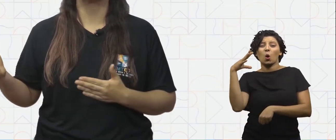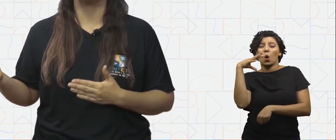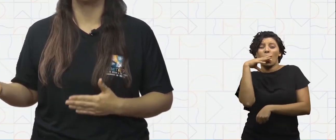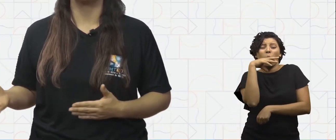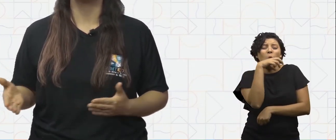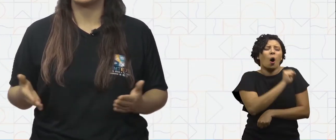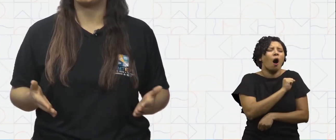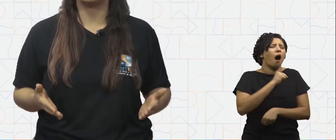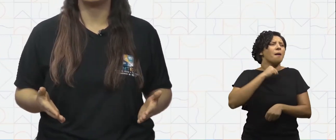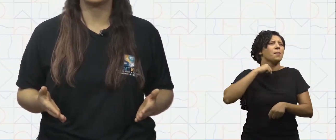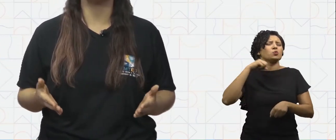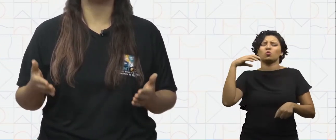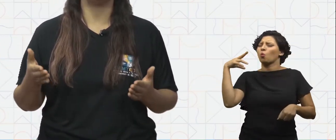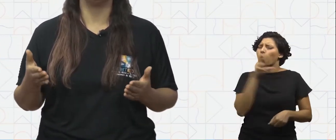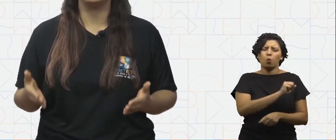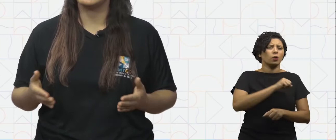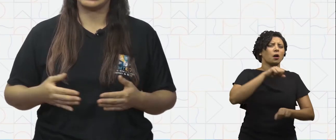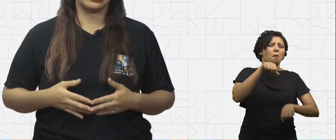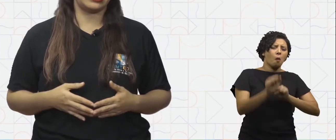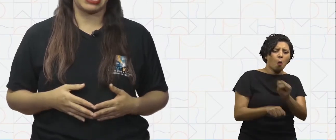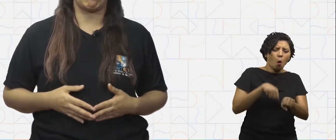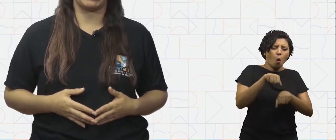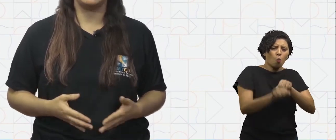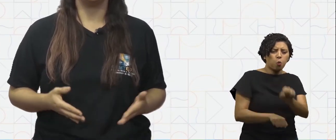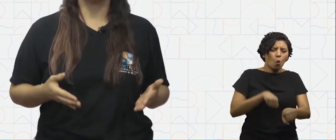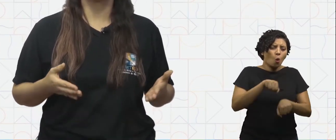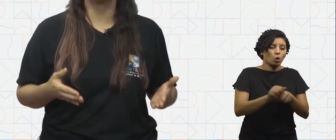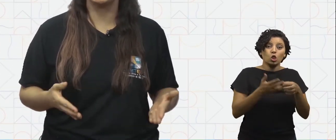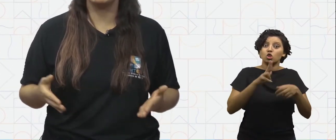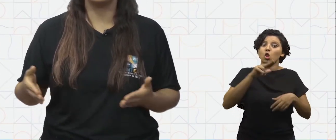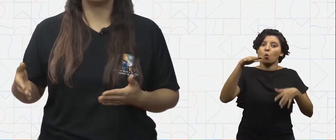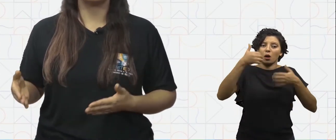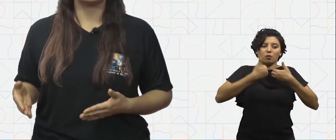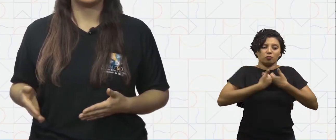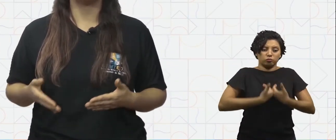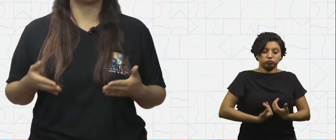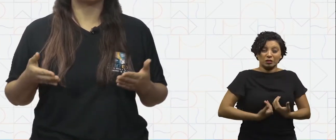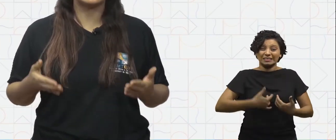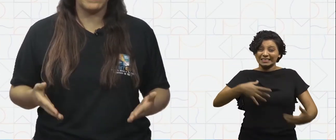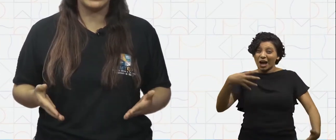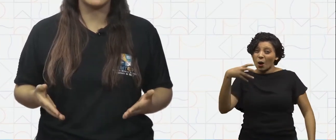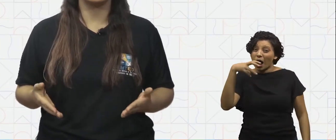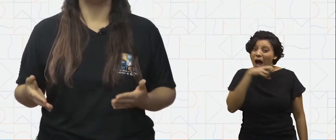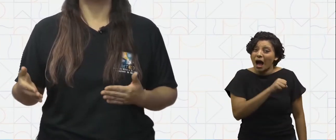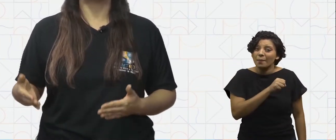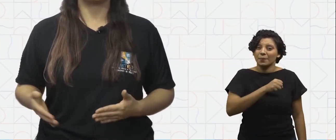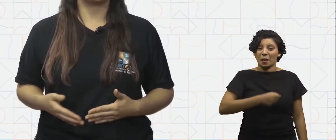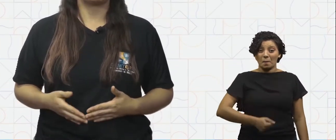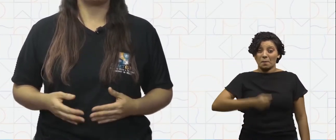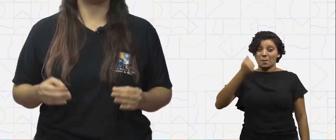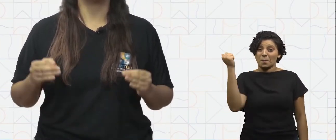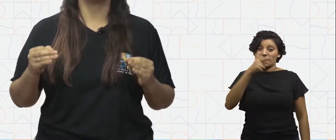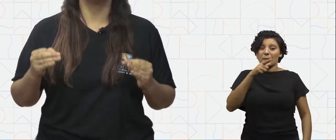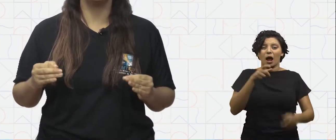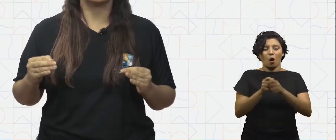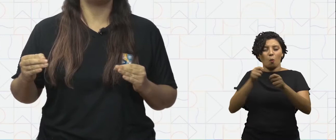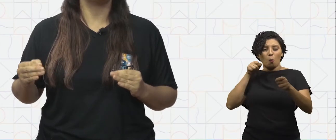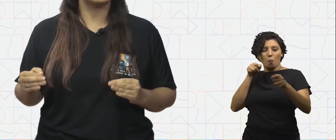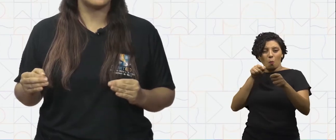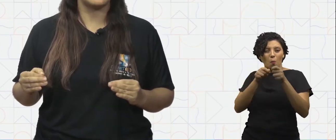com assombrosa rapidez e nunca se cansava. Sua velocidade era tamanha que era capaz